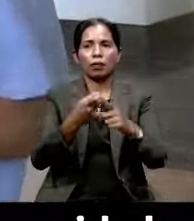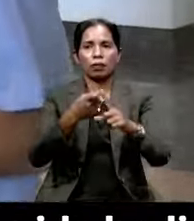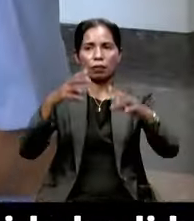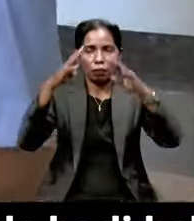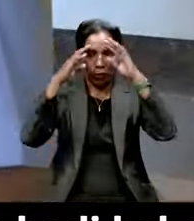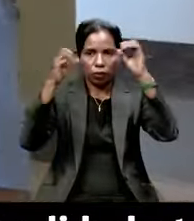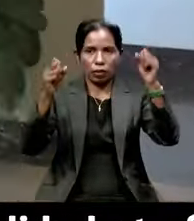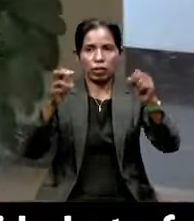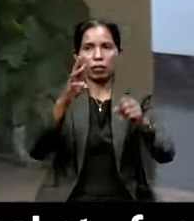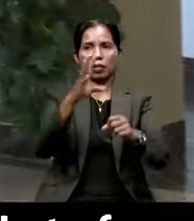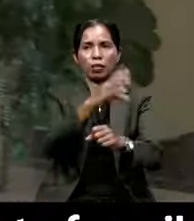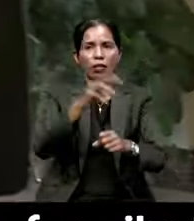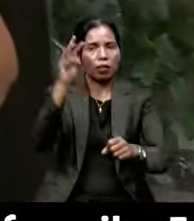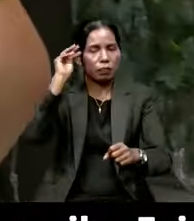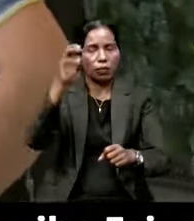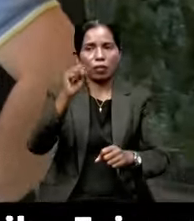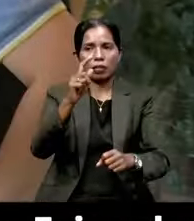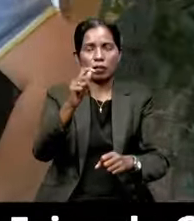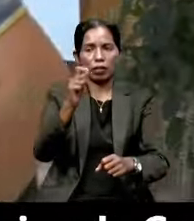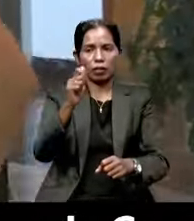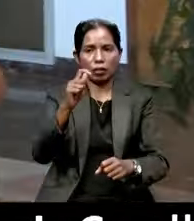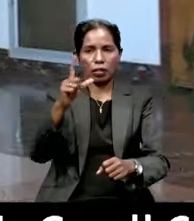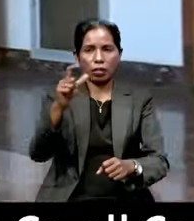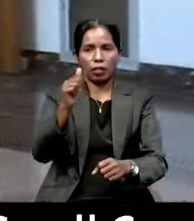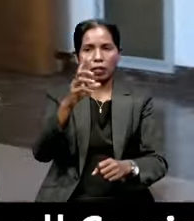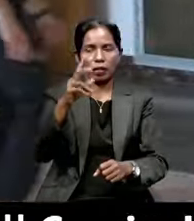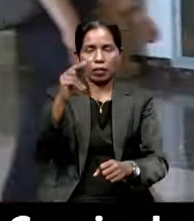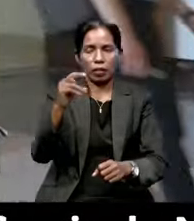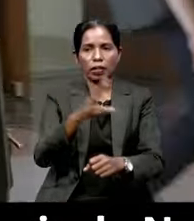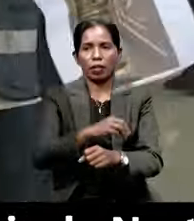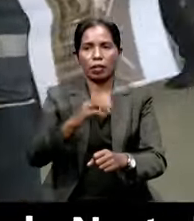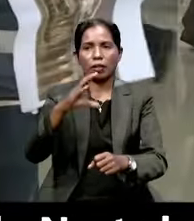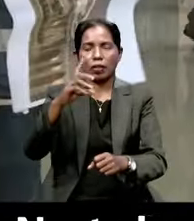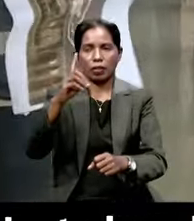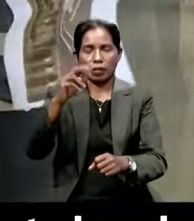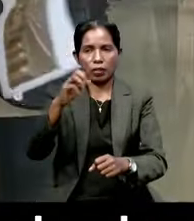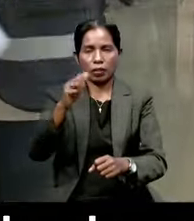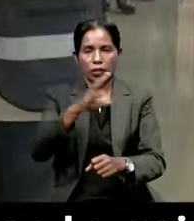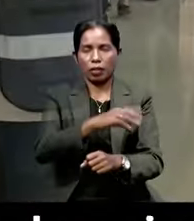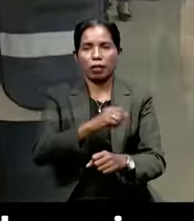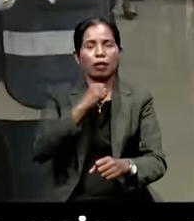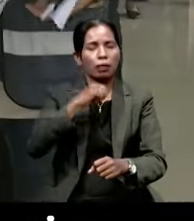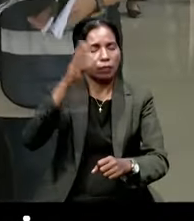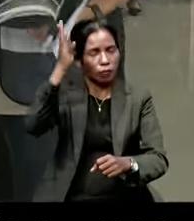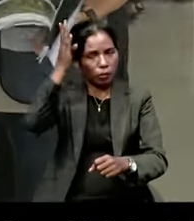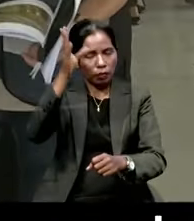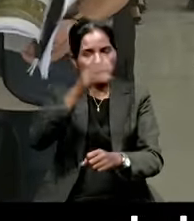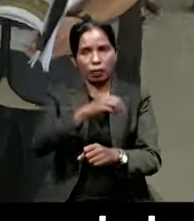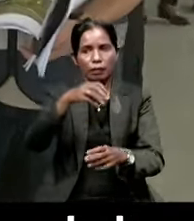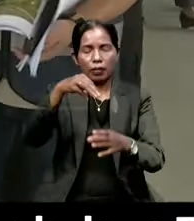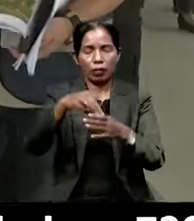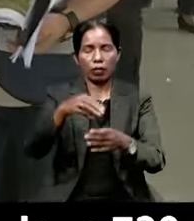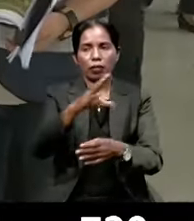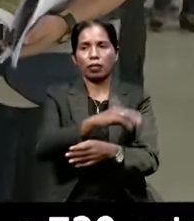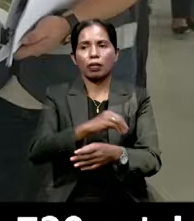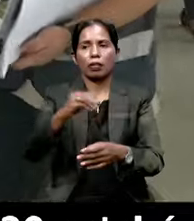Presidência República, Ministro Estatal, ADN, TIC Timor, Cardeal Dom Virgílio do Carmo da Silva, inclui Monsenhor Marco